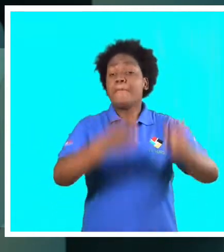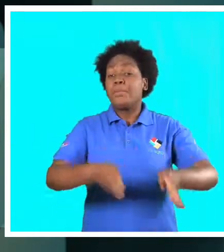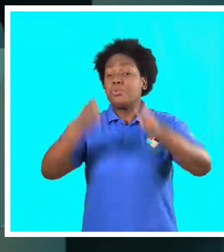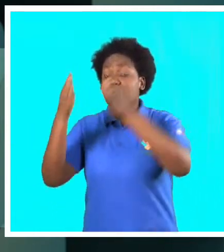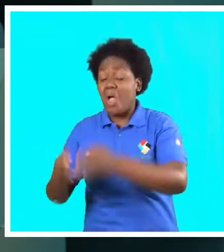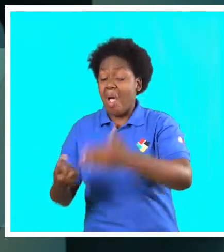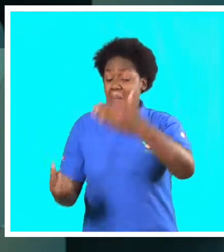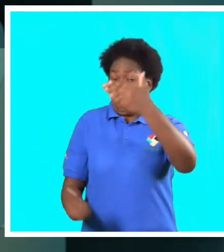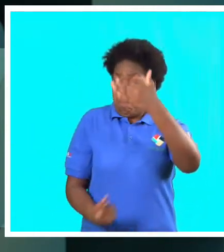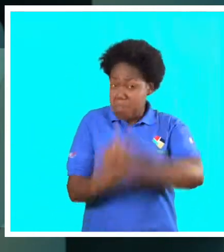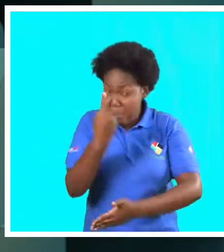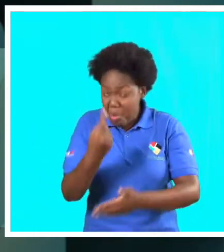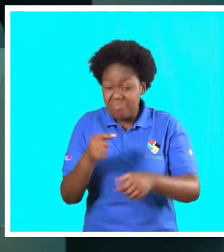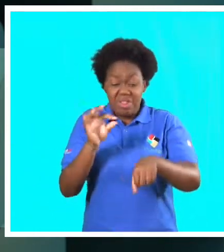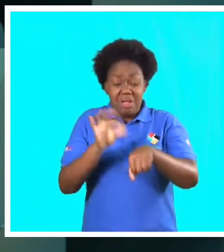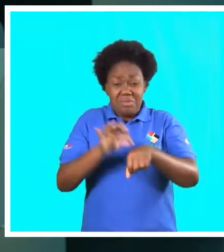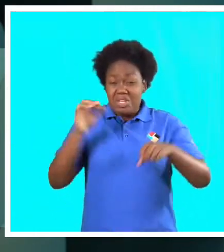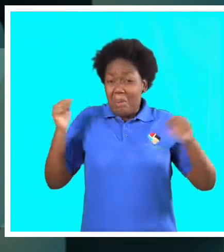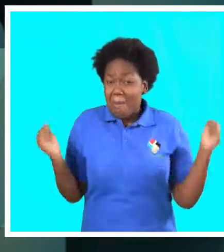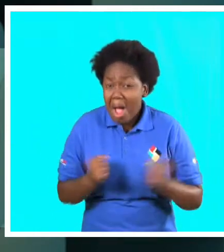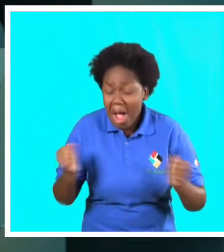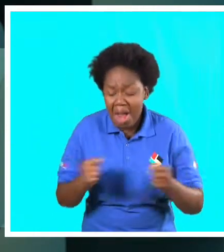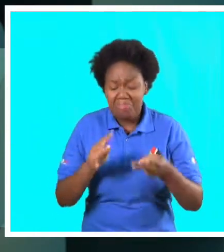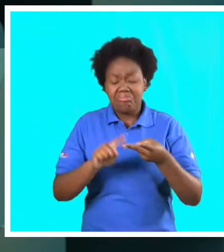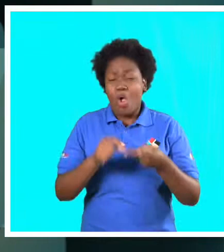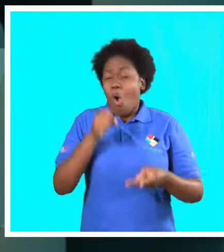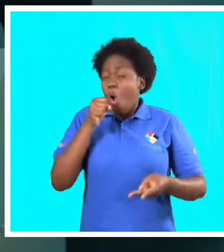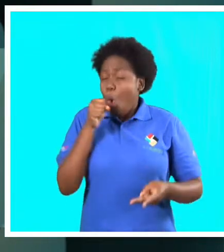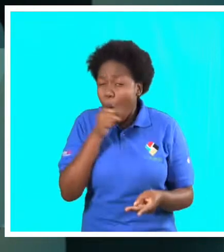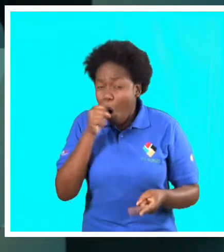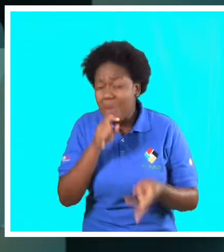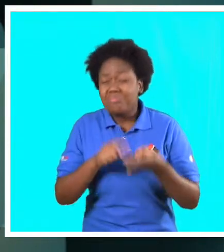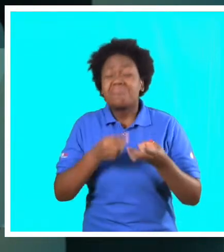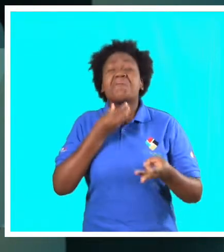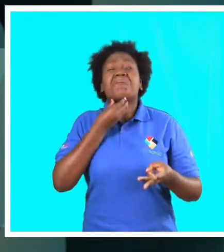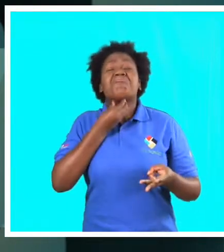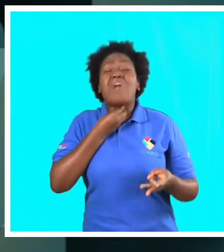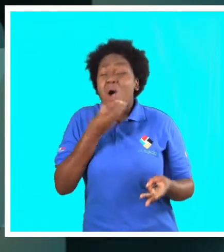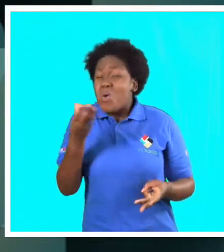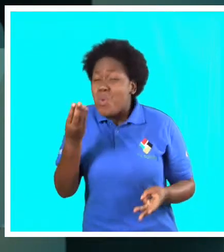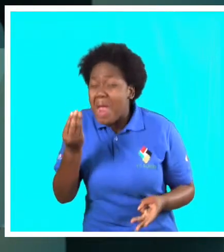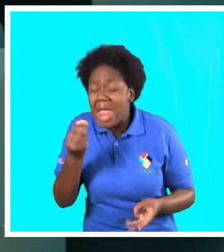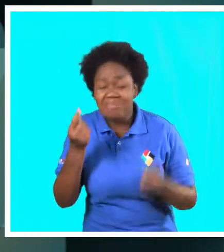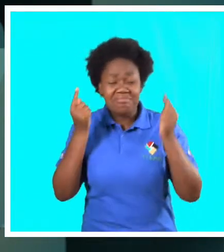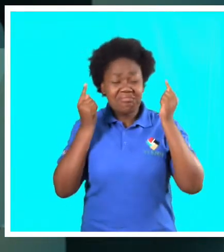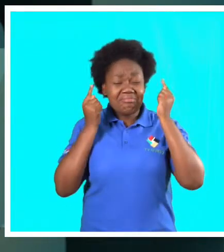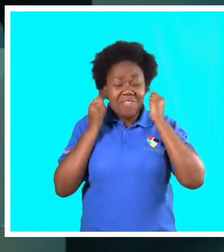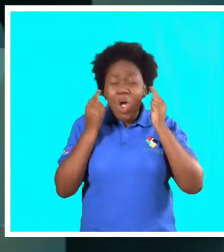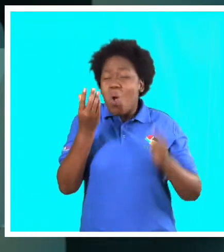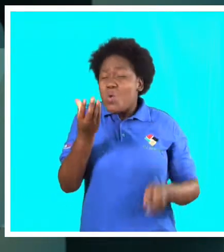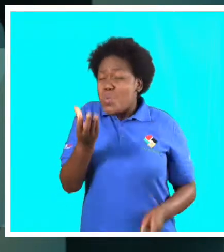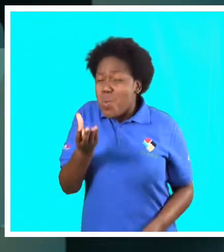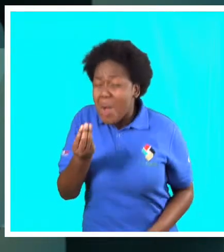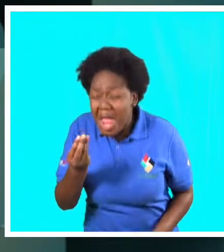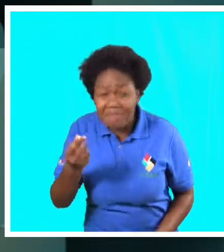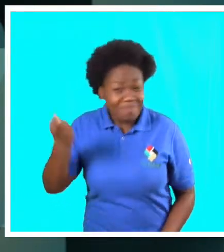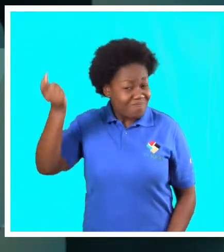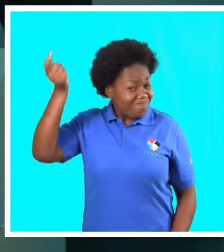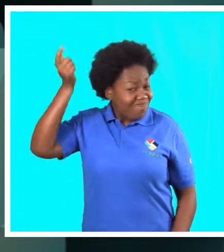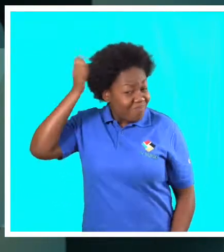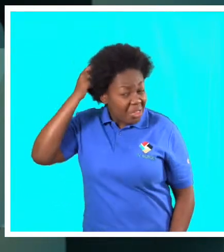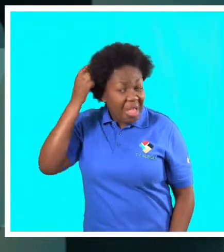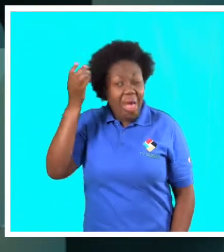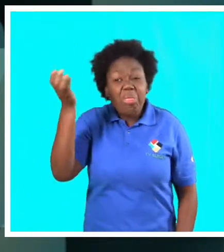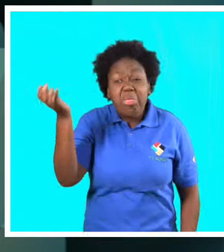O parto complicado também é um fator de risco de